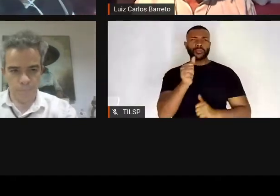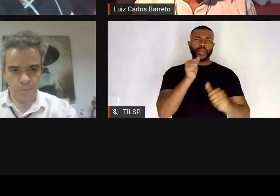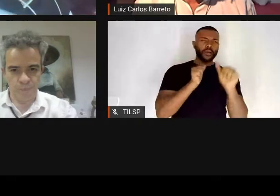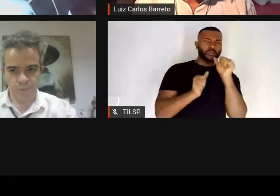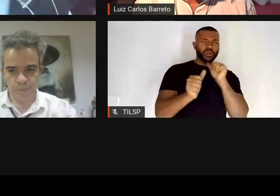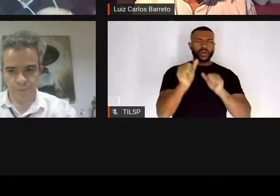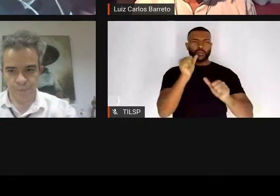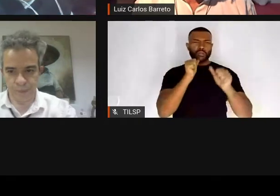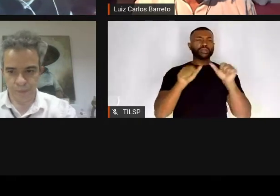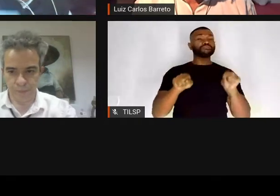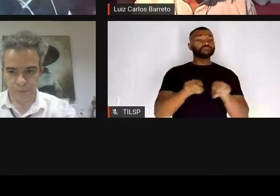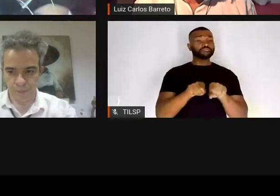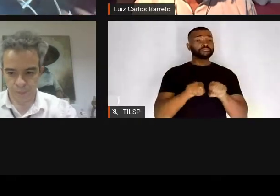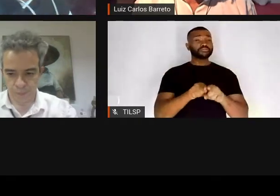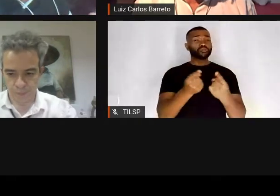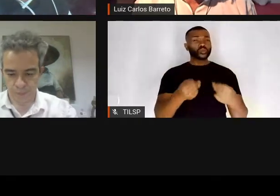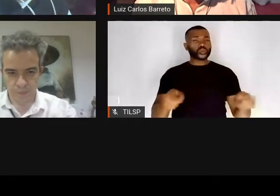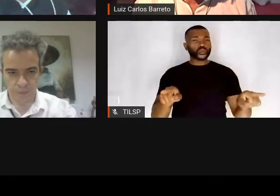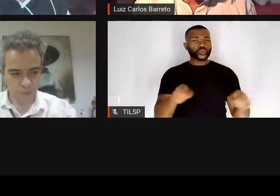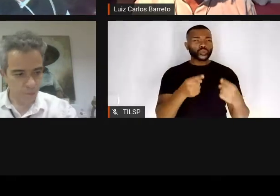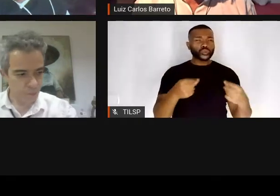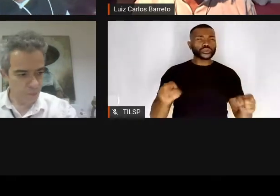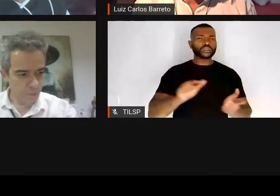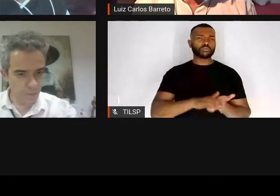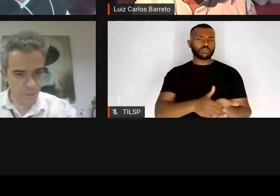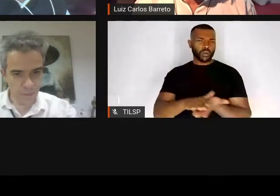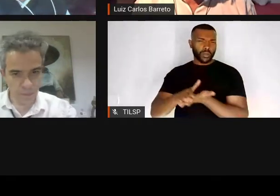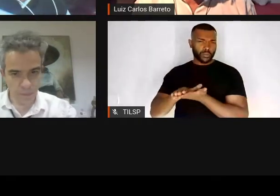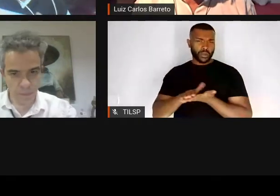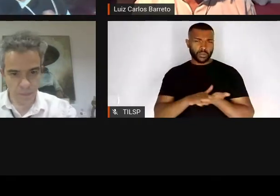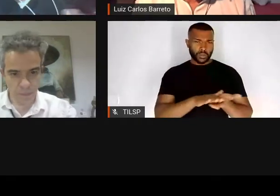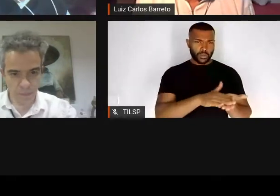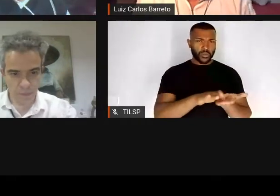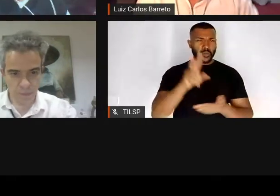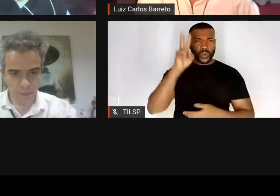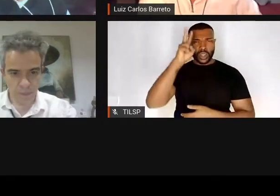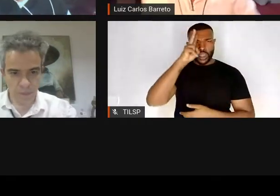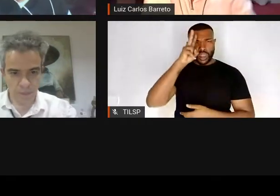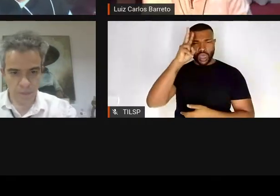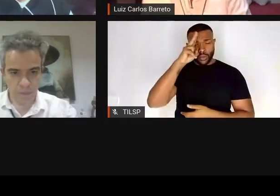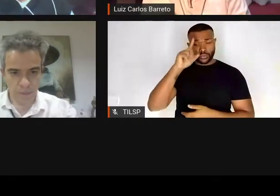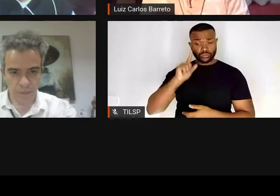da música, do samba, etc, etc. O Biratani Lemos, que era um repórter,